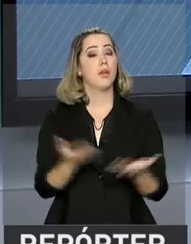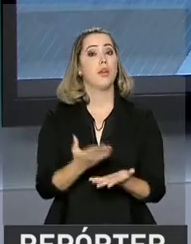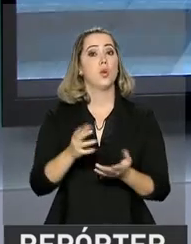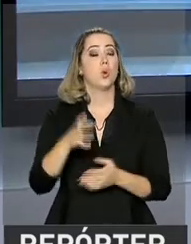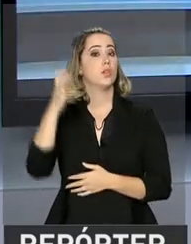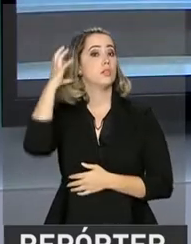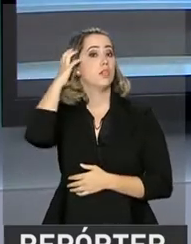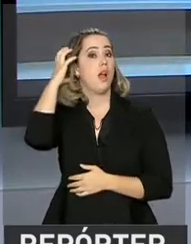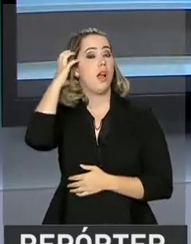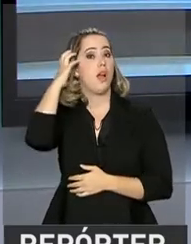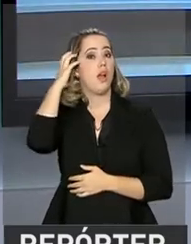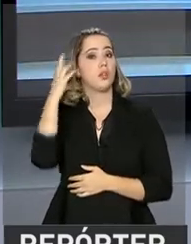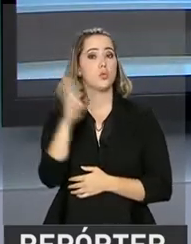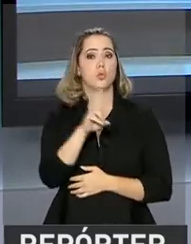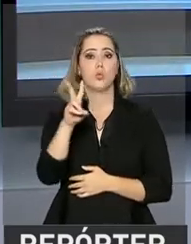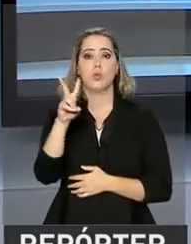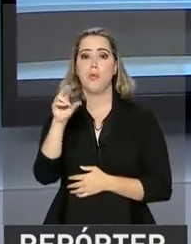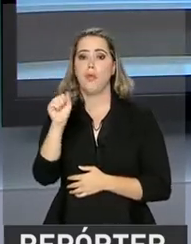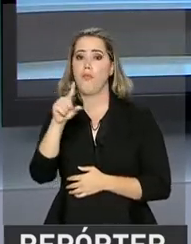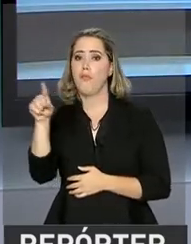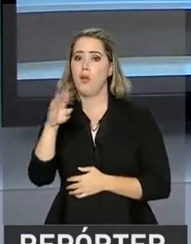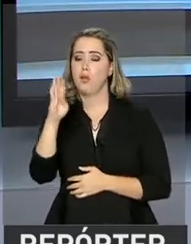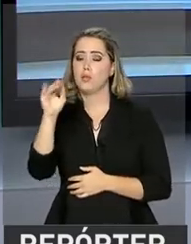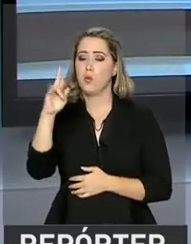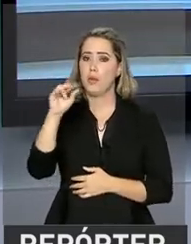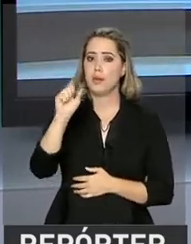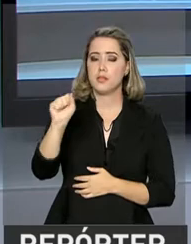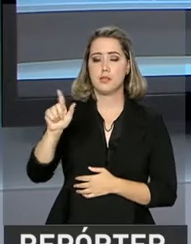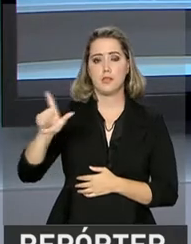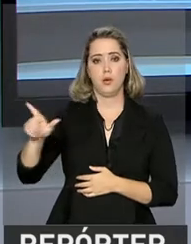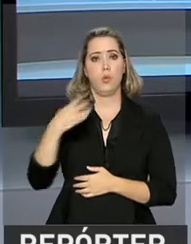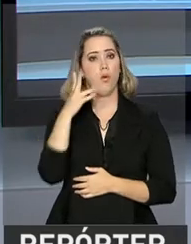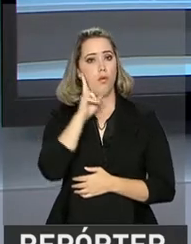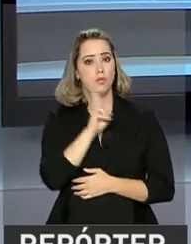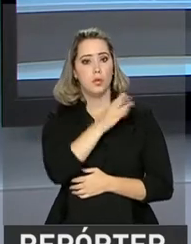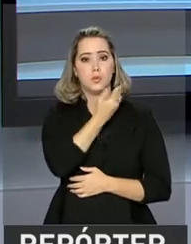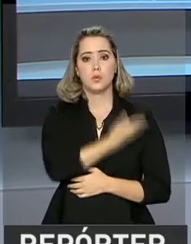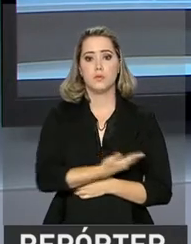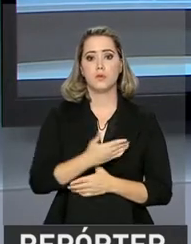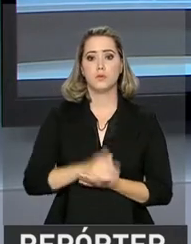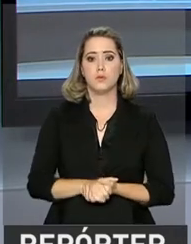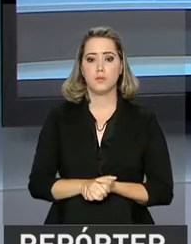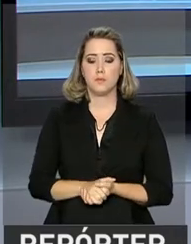da voz do brasil vamos acompanhar um trecho então dessa entrevista